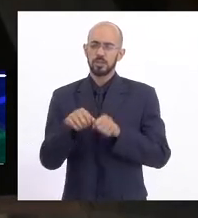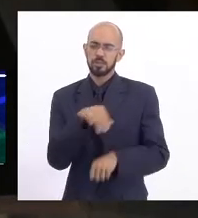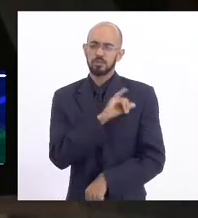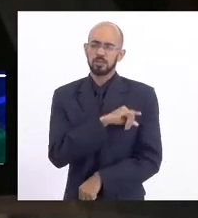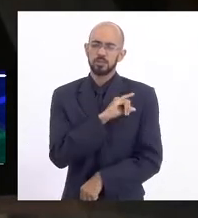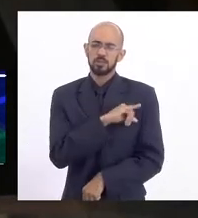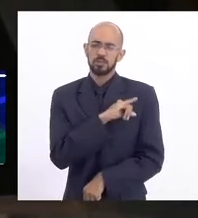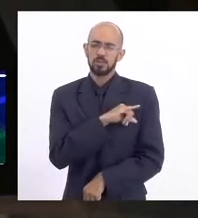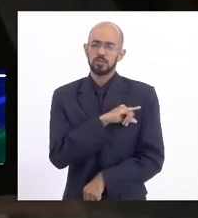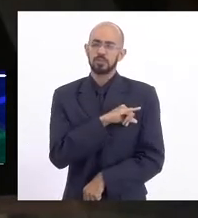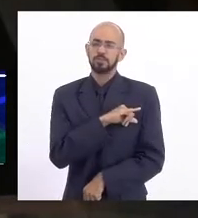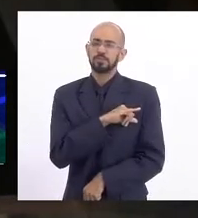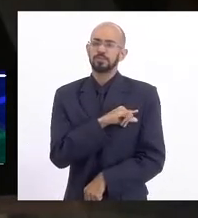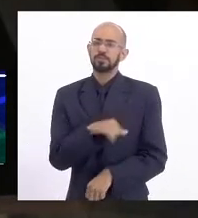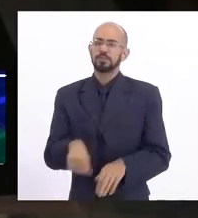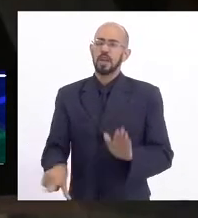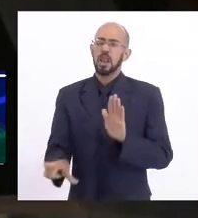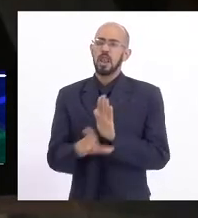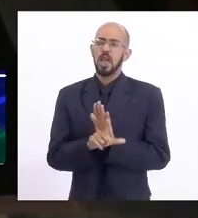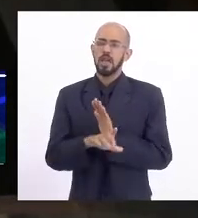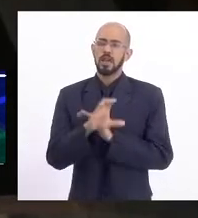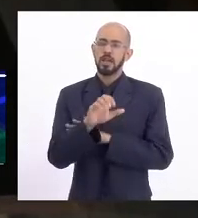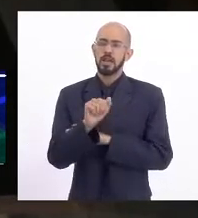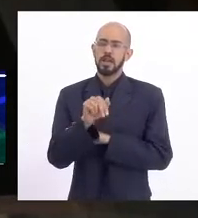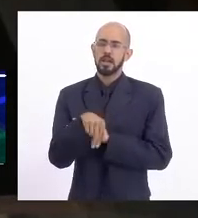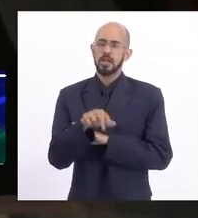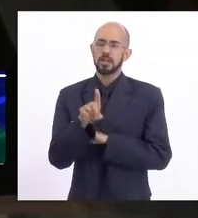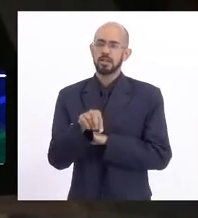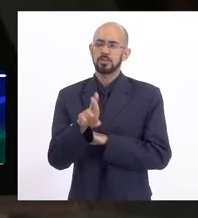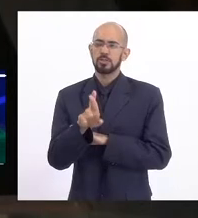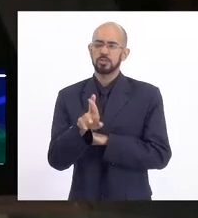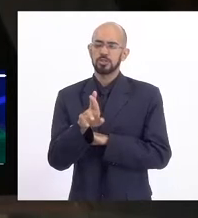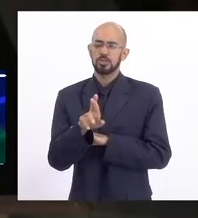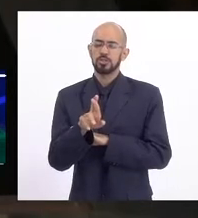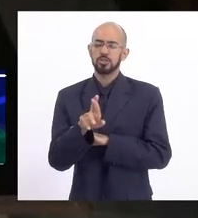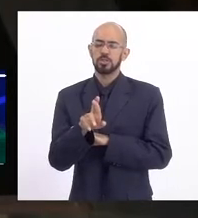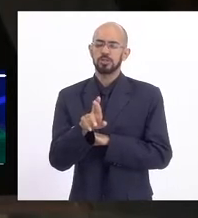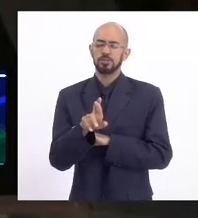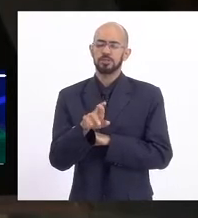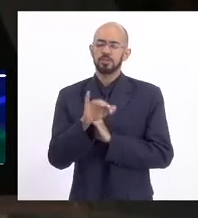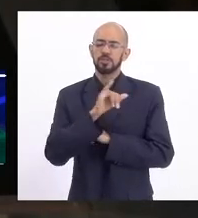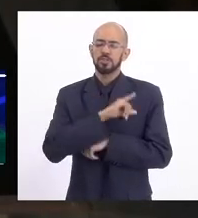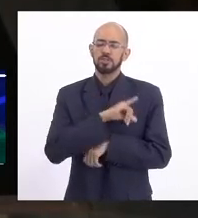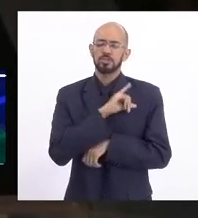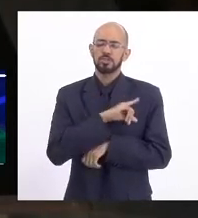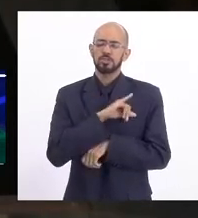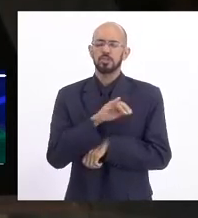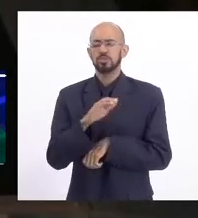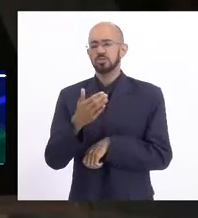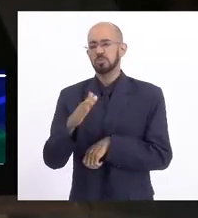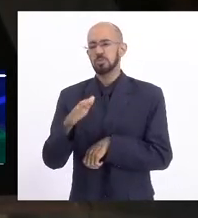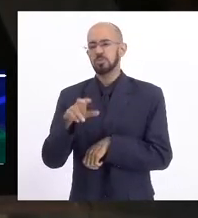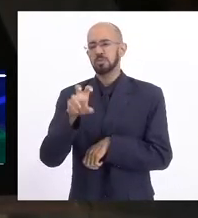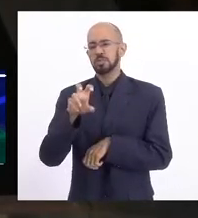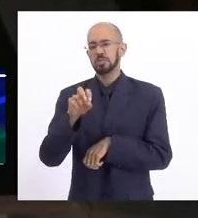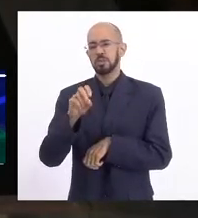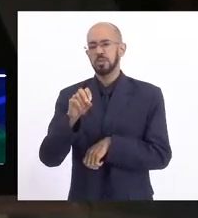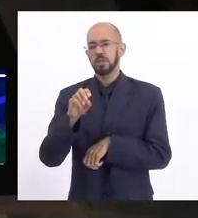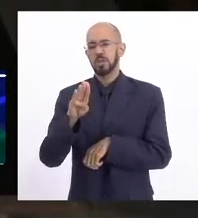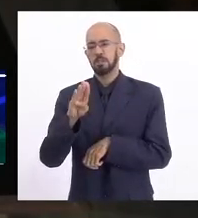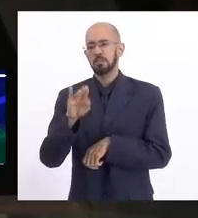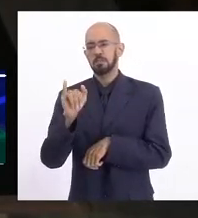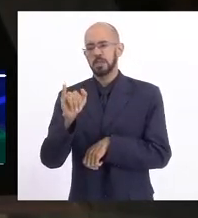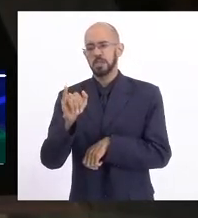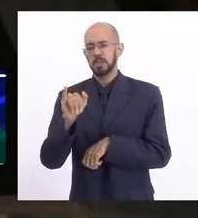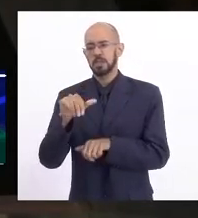relação à Lei Candir, às perdas da Lei Candir. O Rio de Janeiro tinha algo em torno de 50, 60 bi a receber e